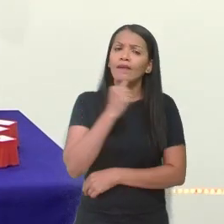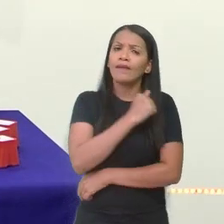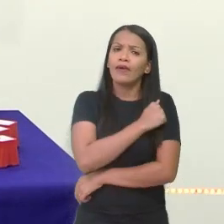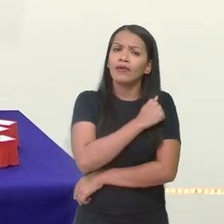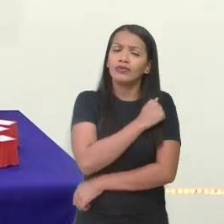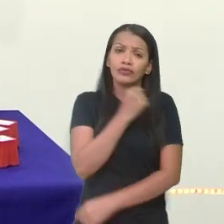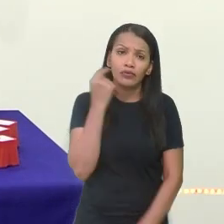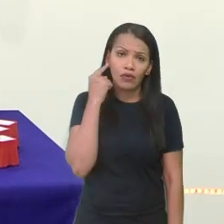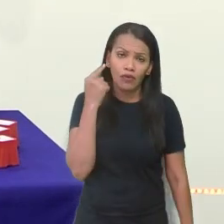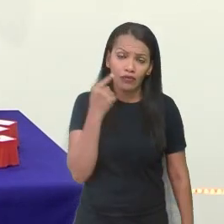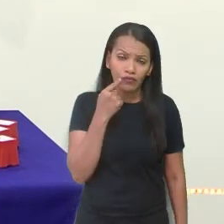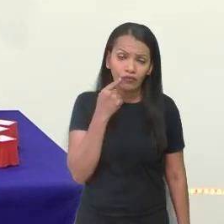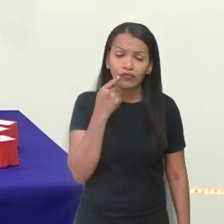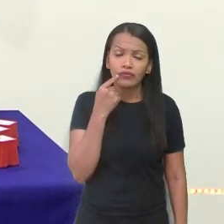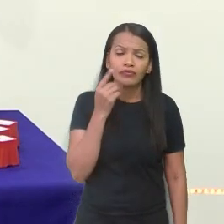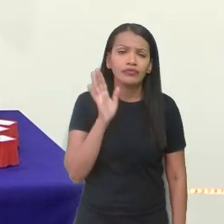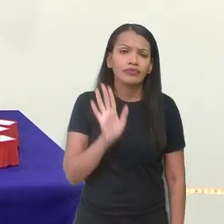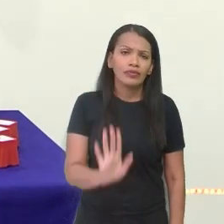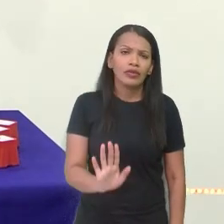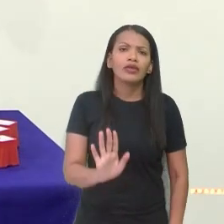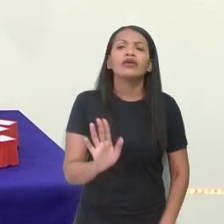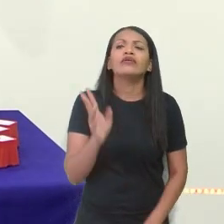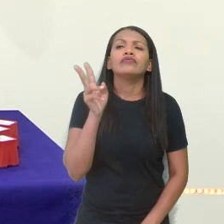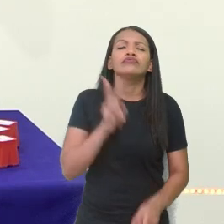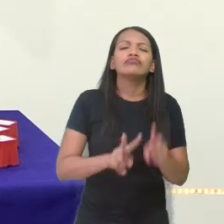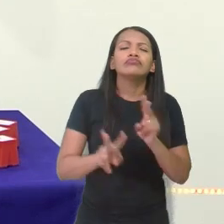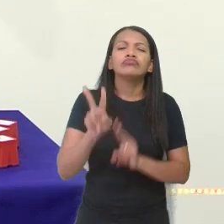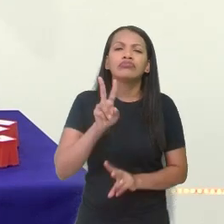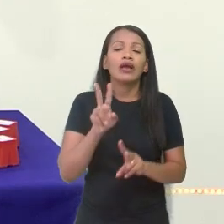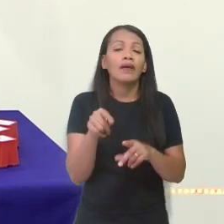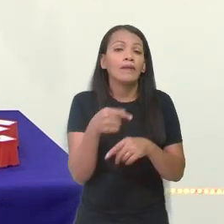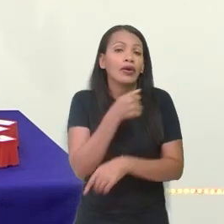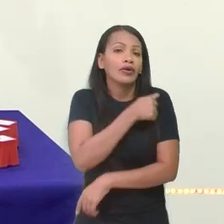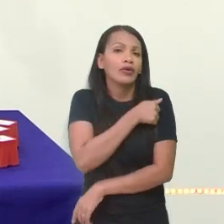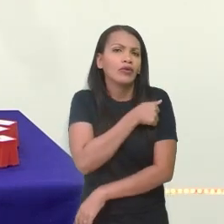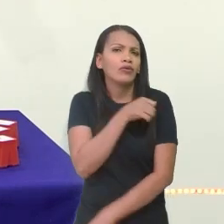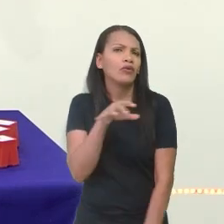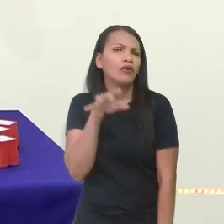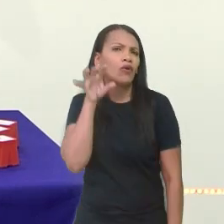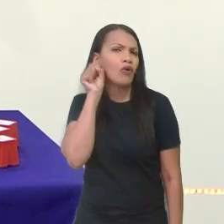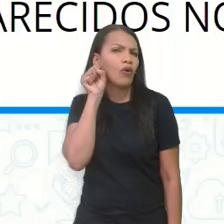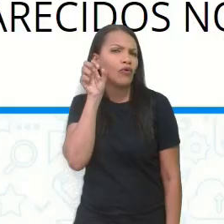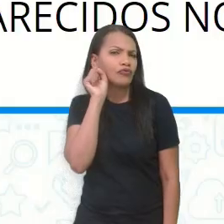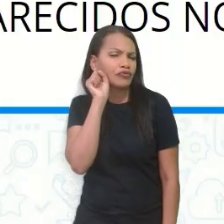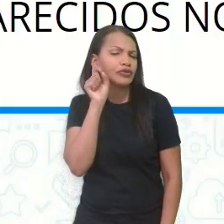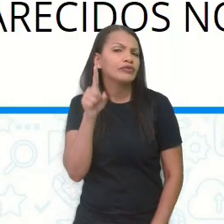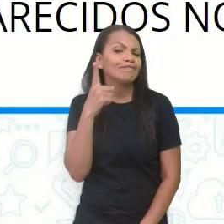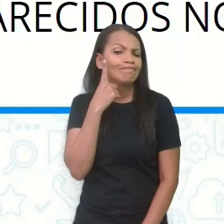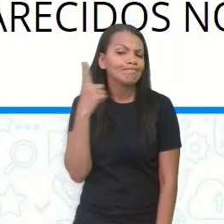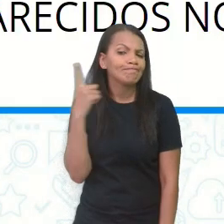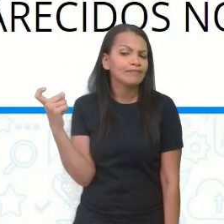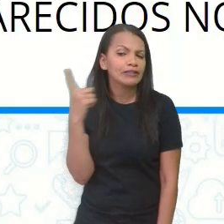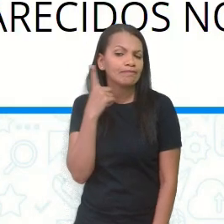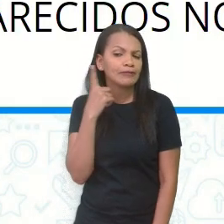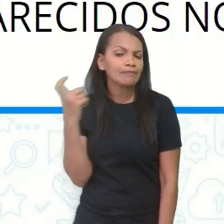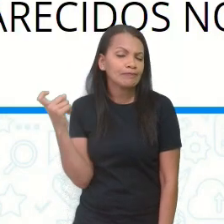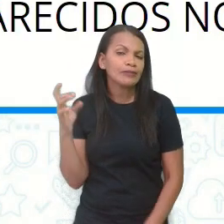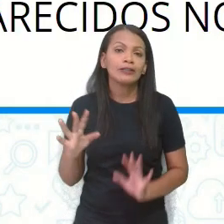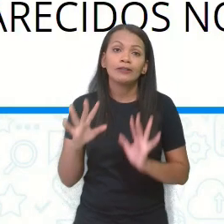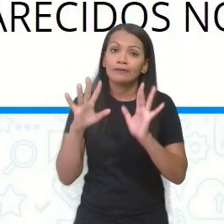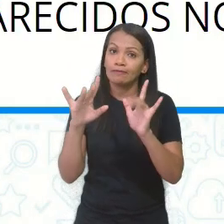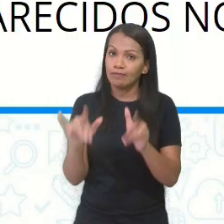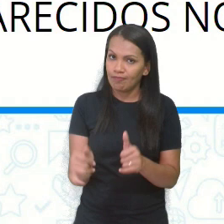tem aí essa sonoridade bem presente no poema. Mas é necessário, professora, todo